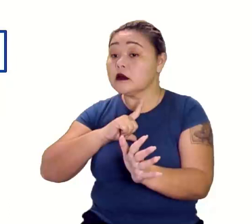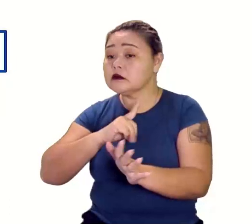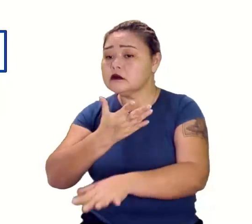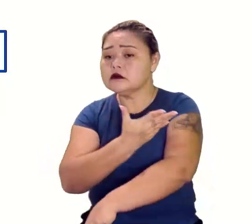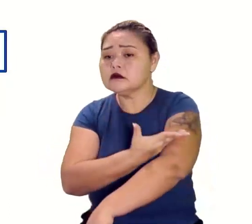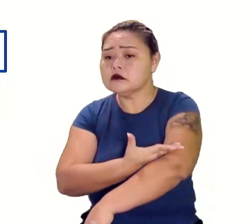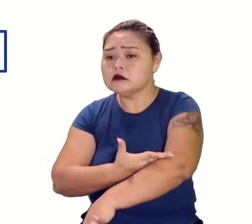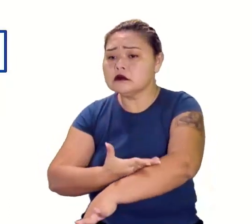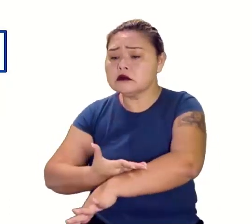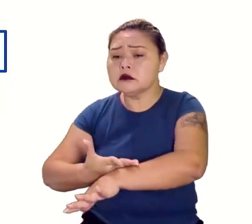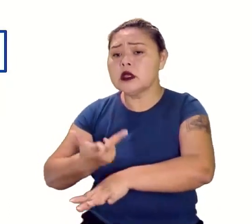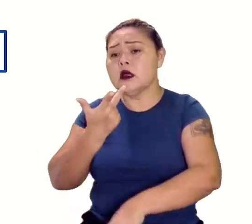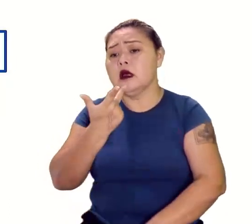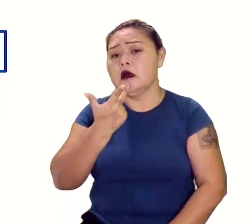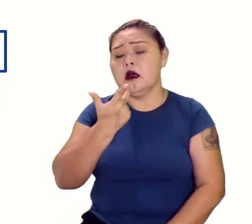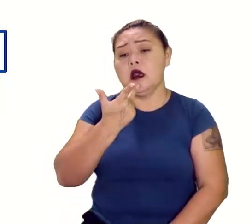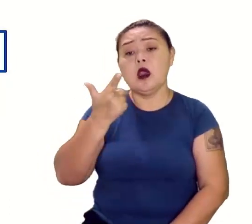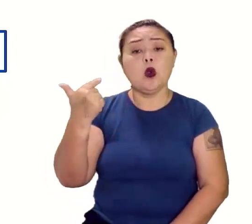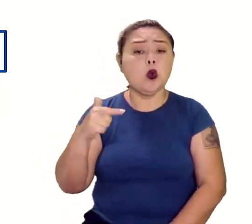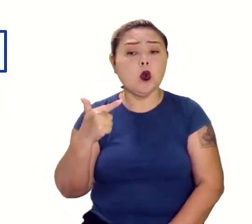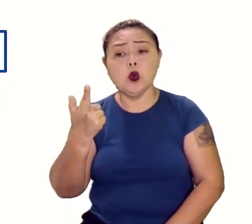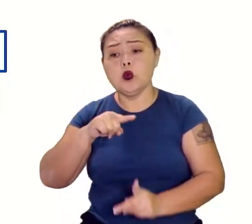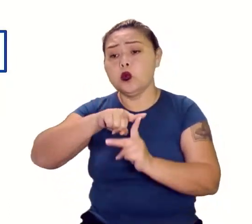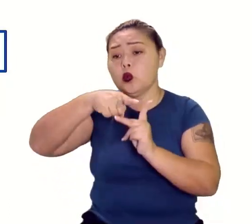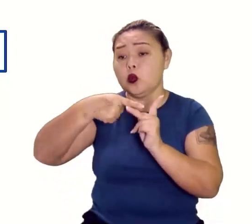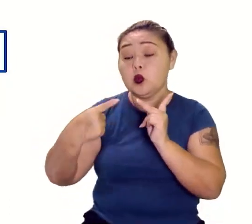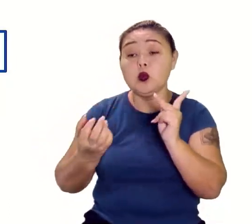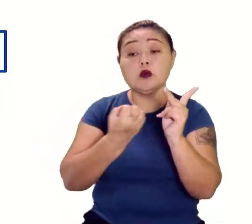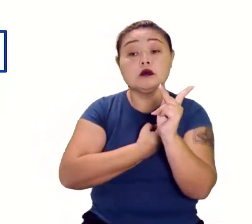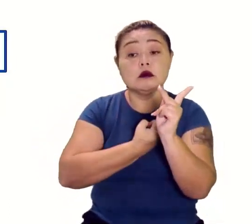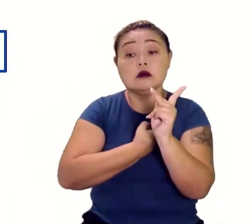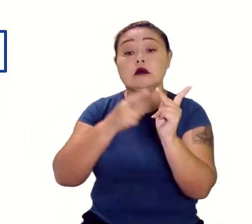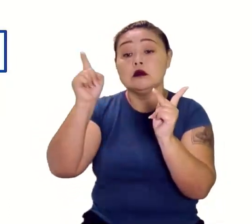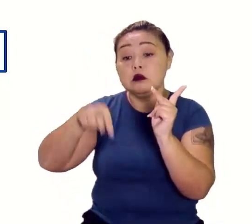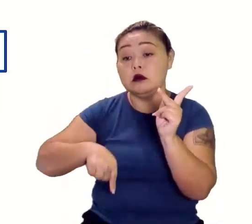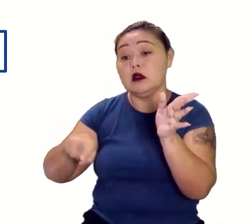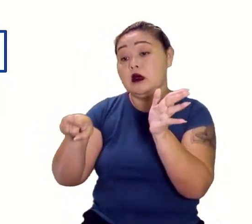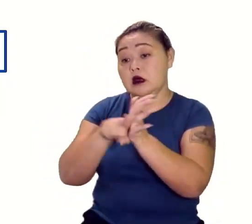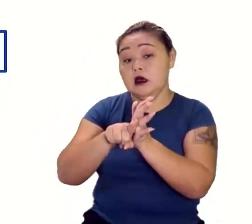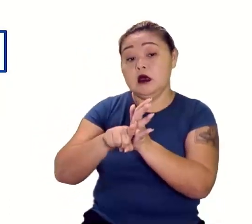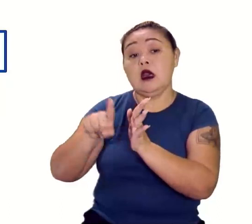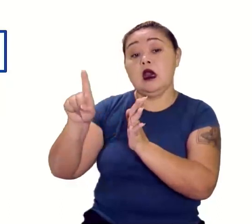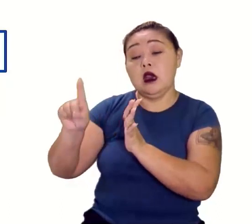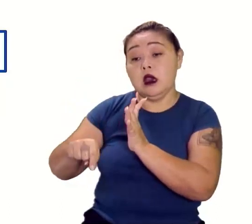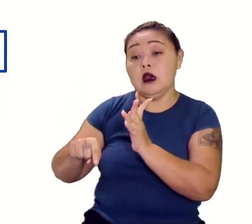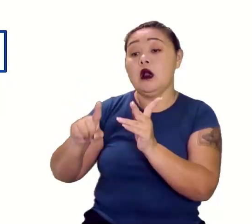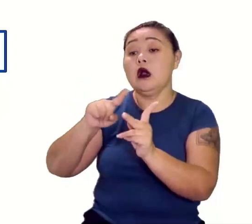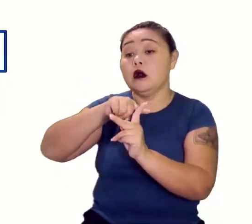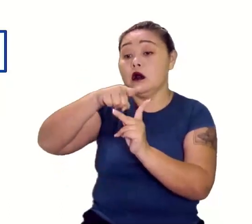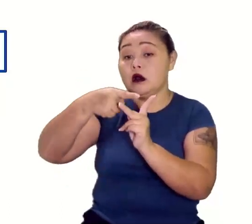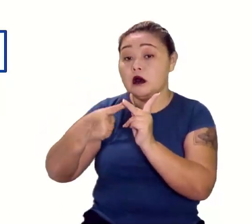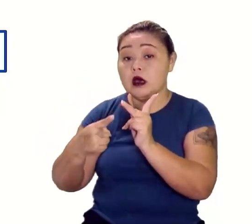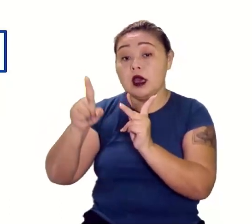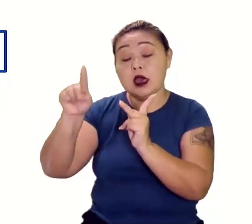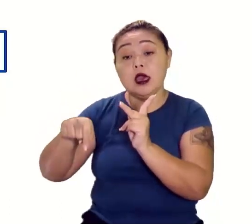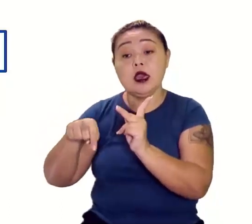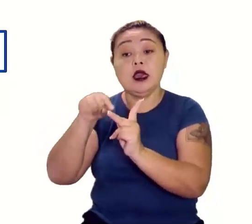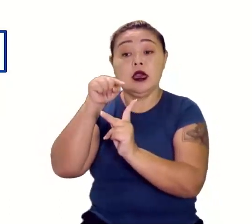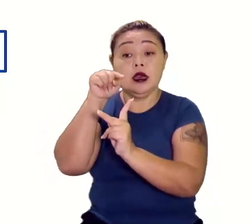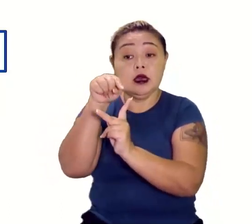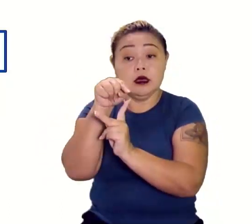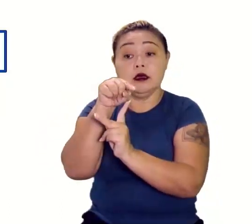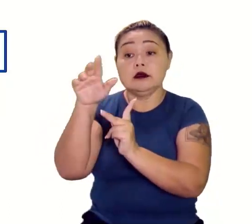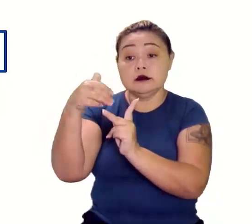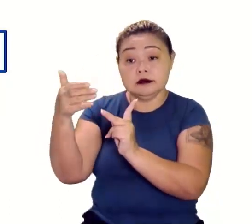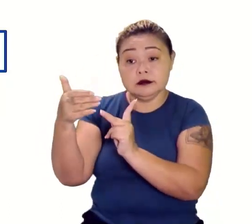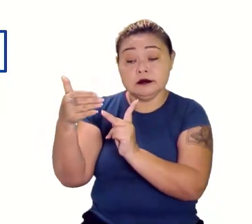ensino fundamental de falar assim, não existe raiz de número negativo. Opa, não existe raiz quando o índice é tan, tan,